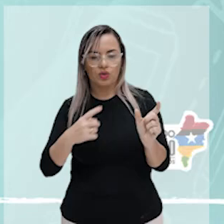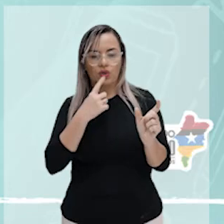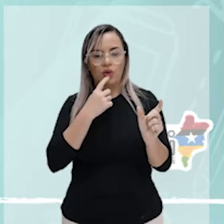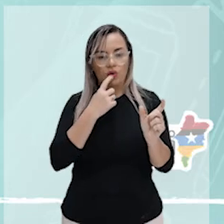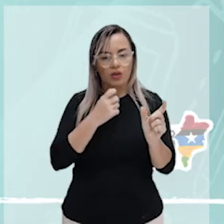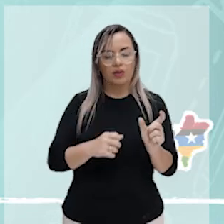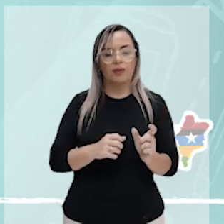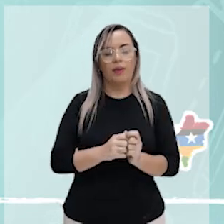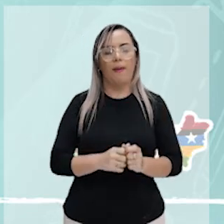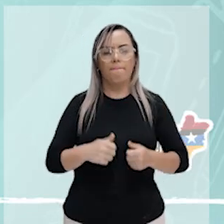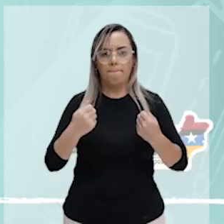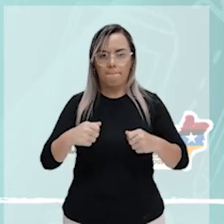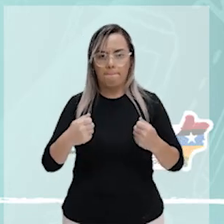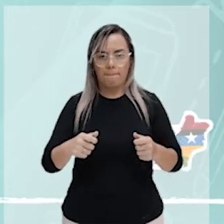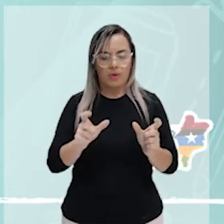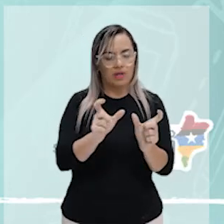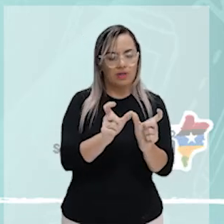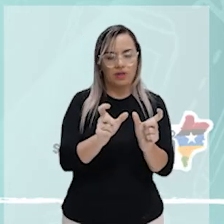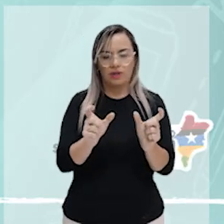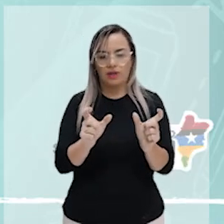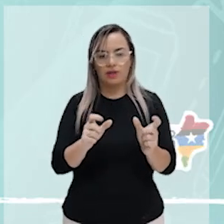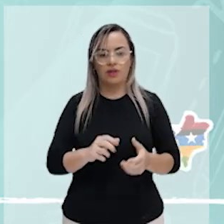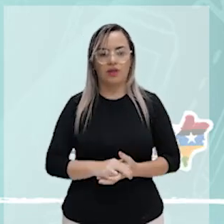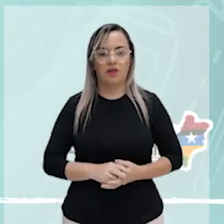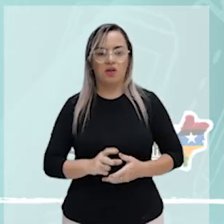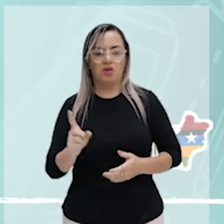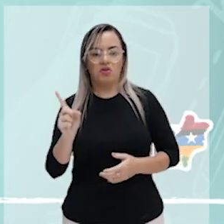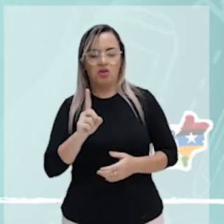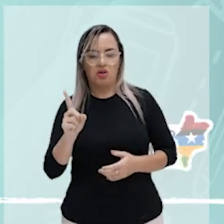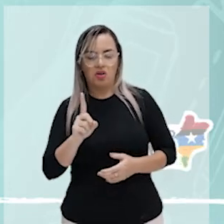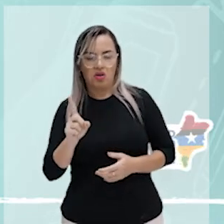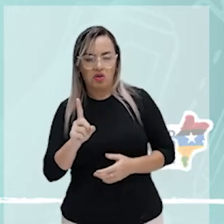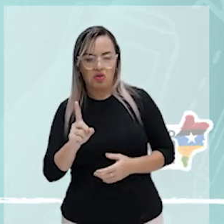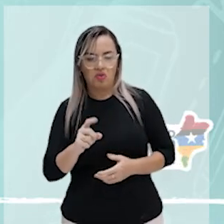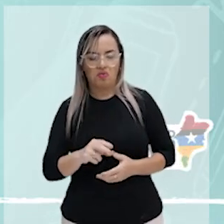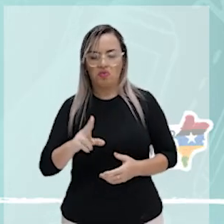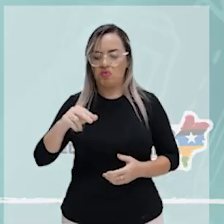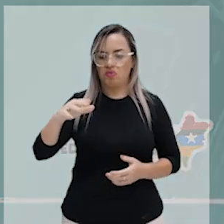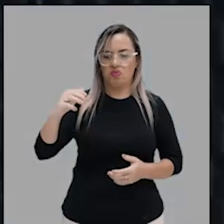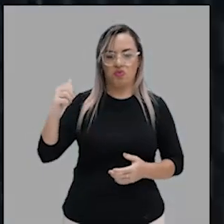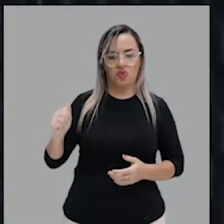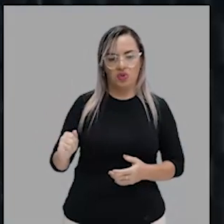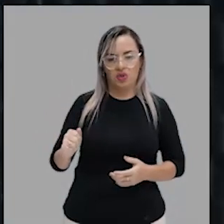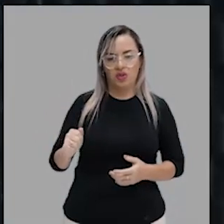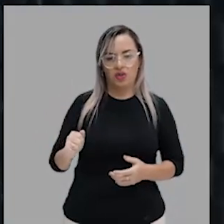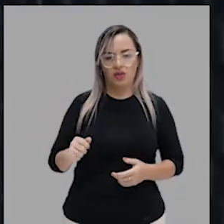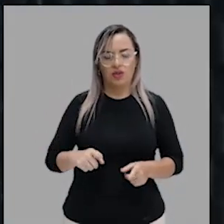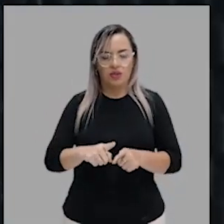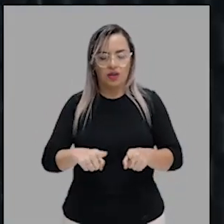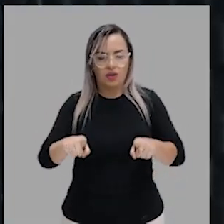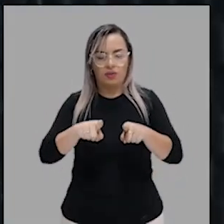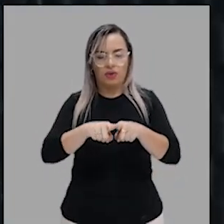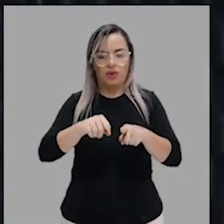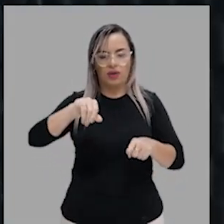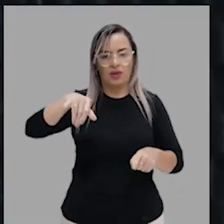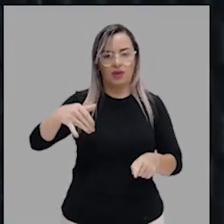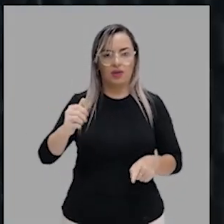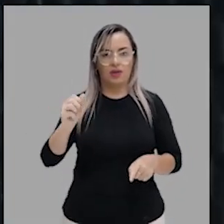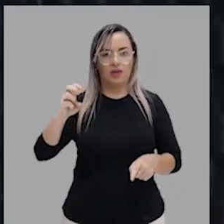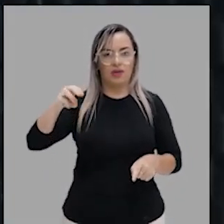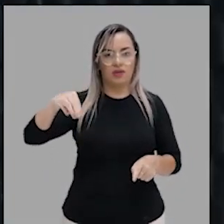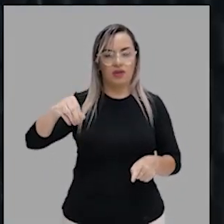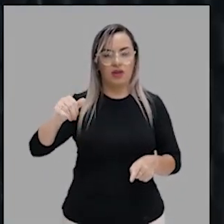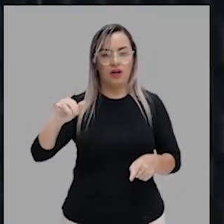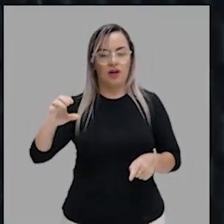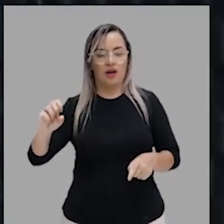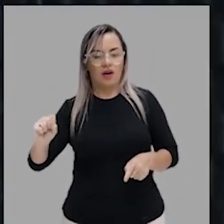Não, tampouco, nunca. Aí jamais pode entrar como um advérbio de negação. E de dúvida,